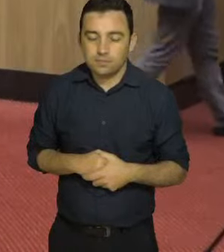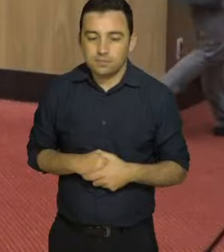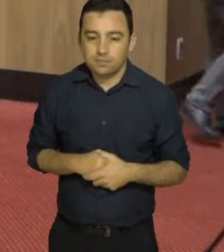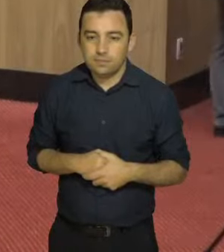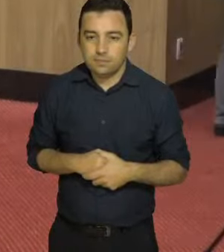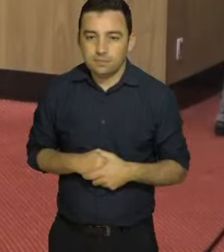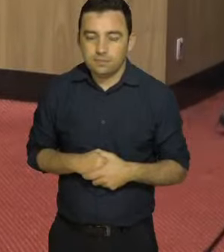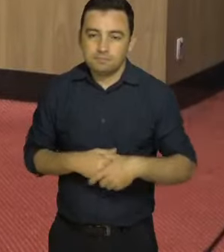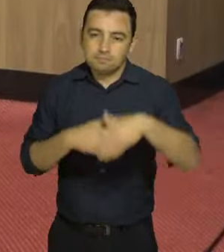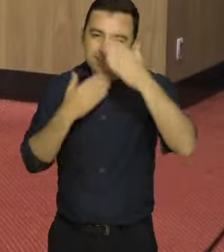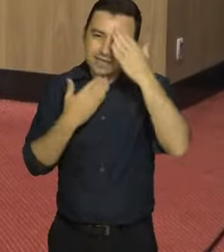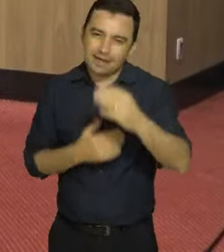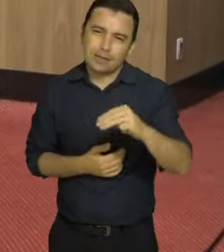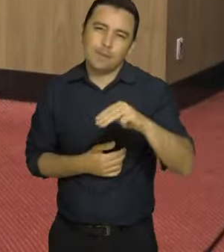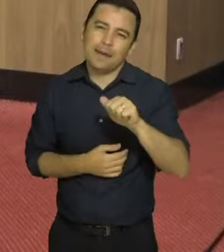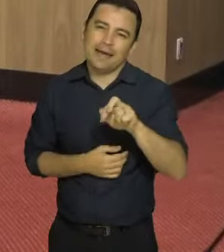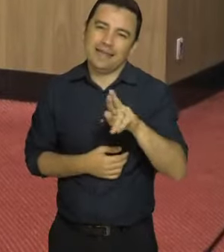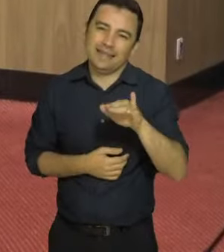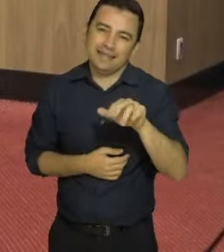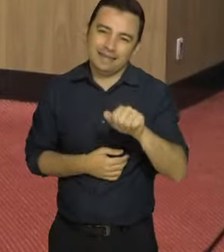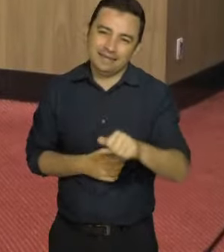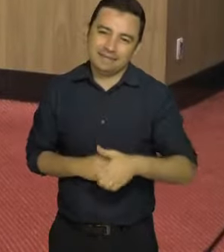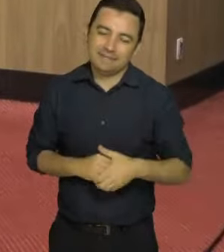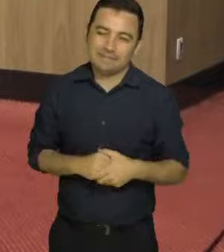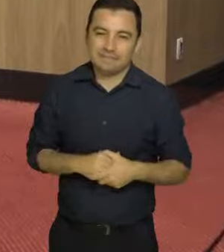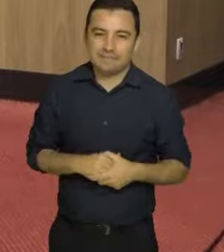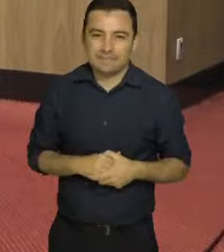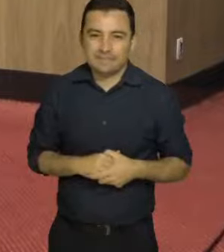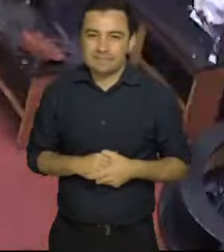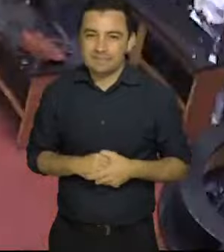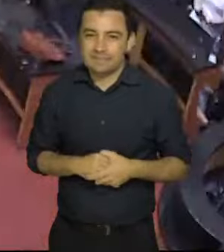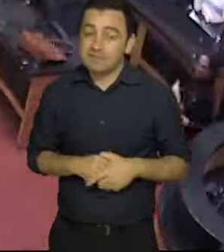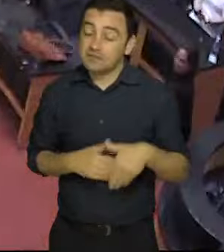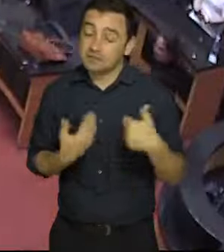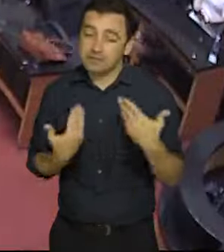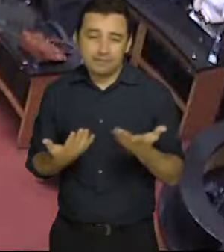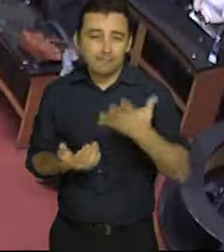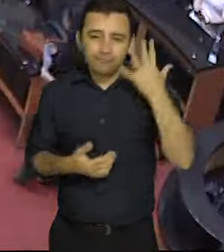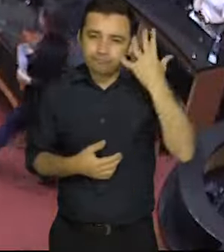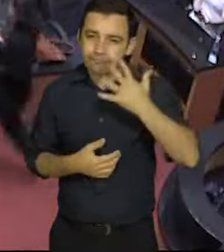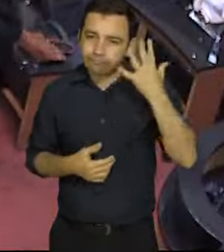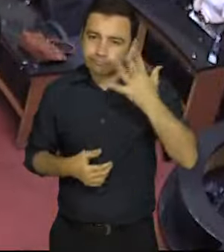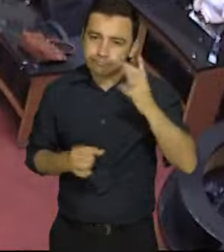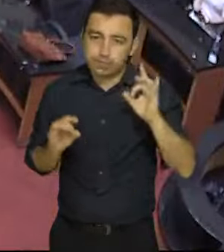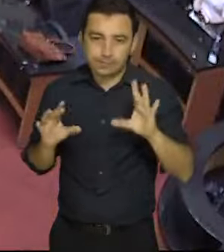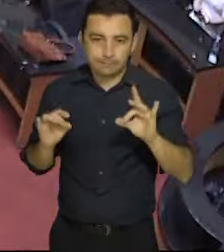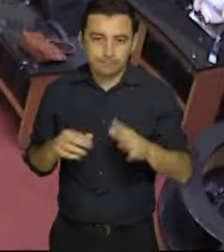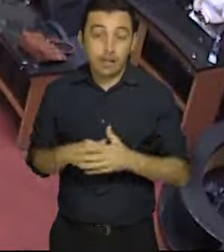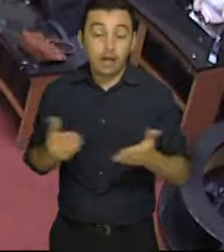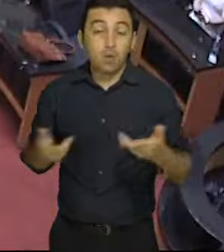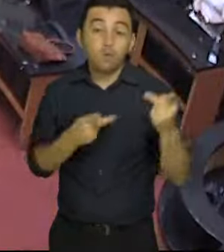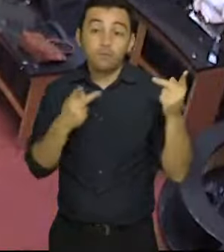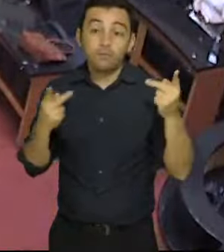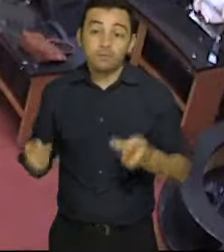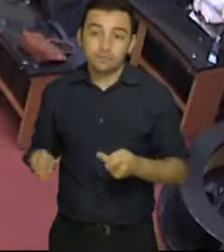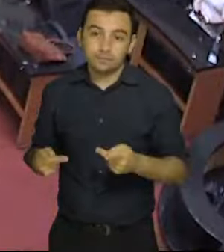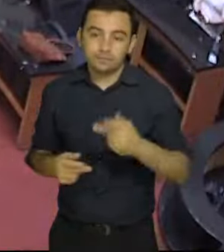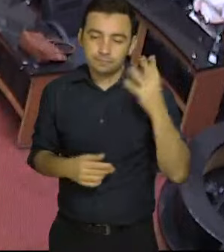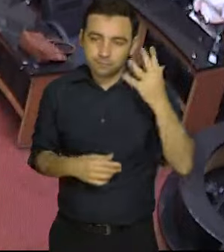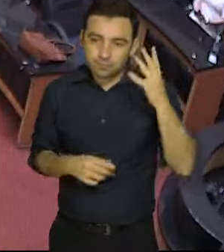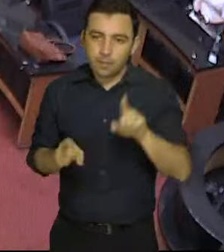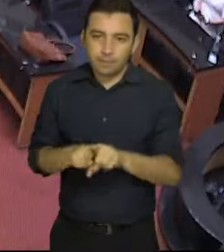Obrigada, Maria Elisa, pela sua brilhante fala. E eu convido, nesse momento, para fazer uso